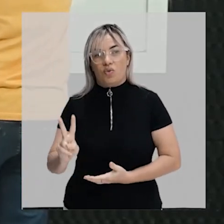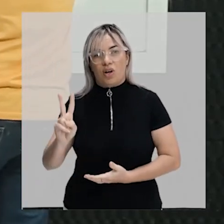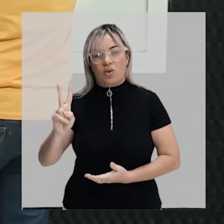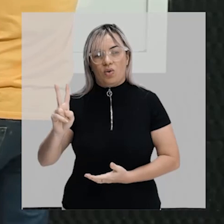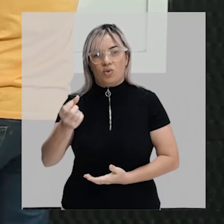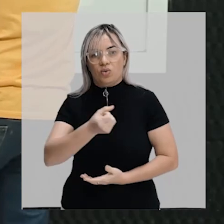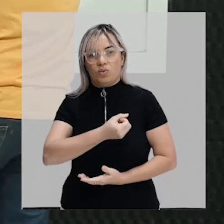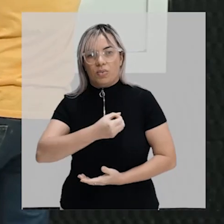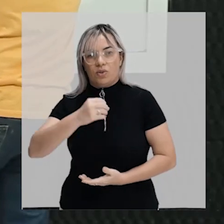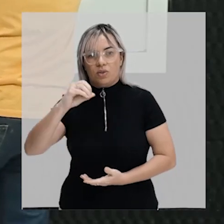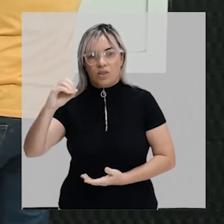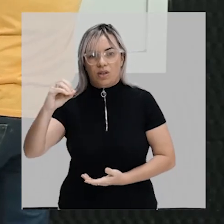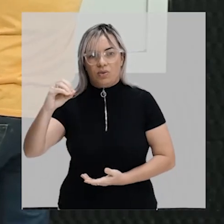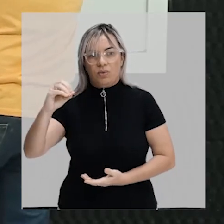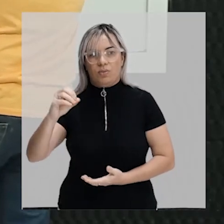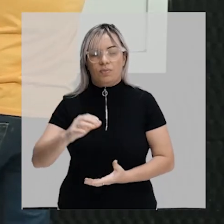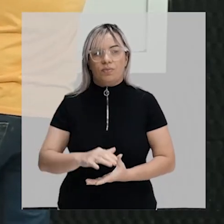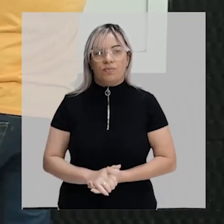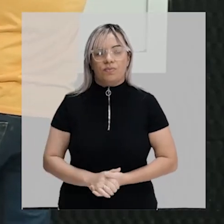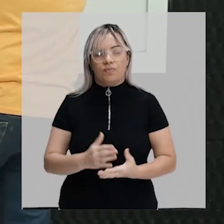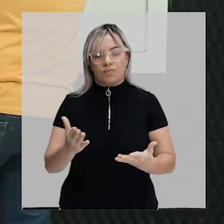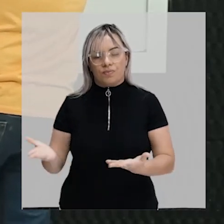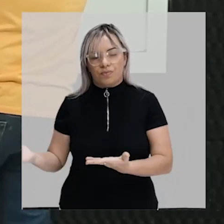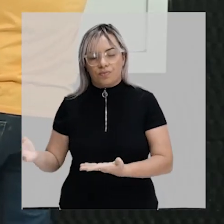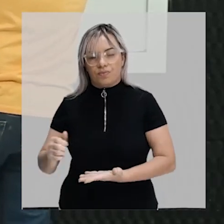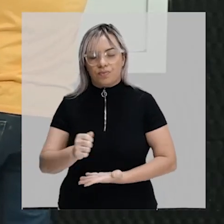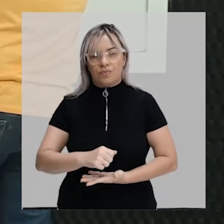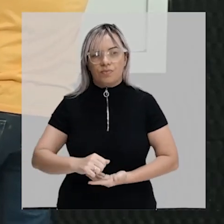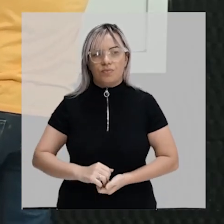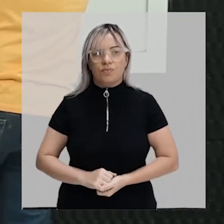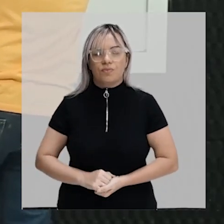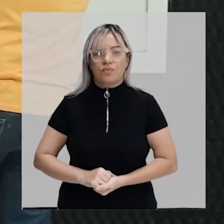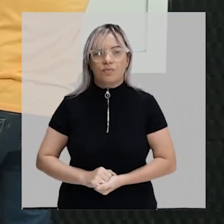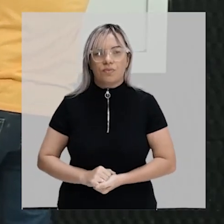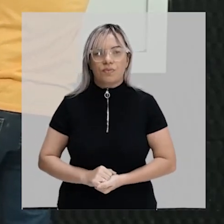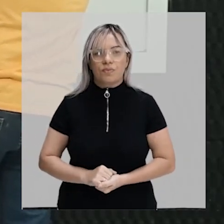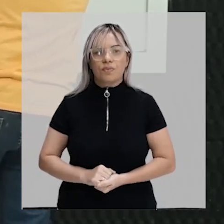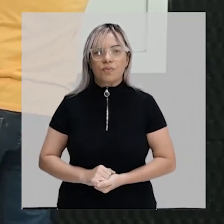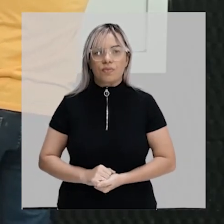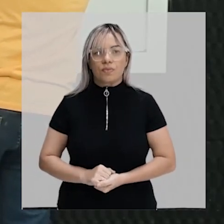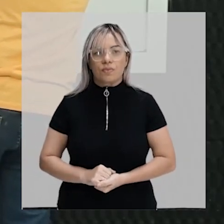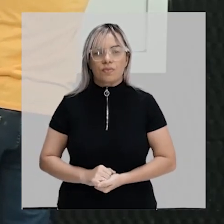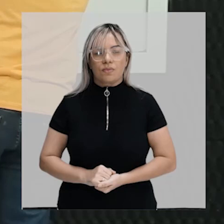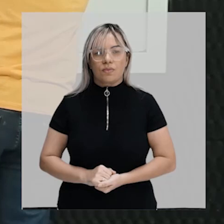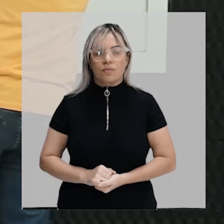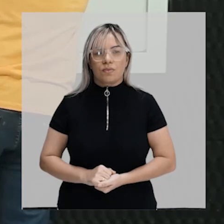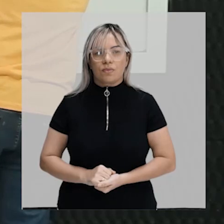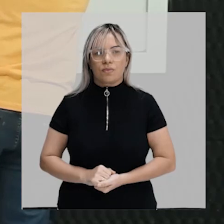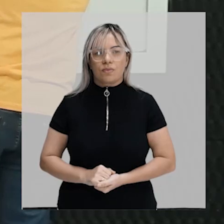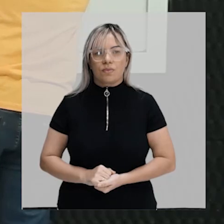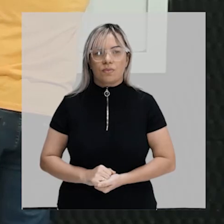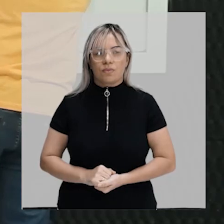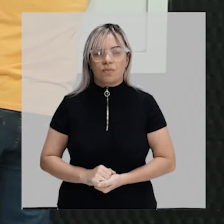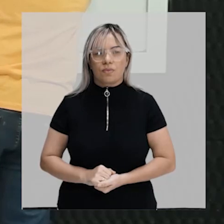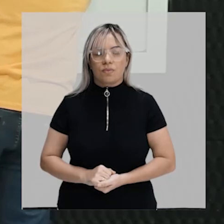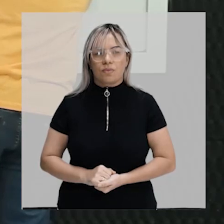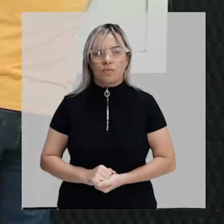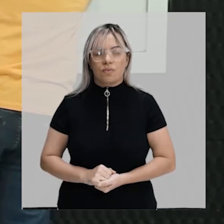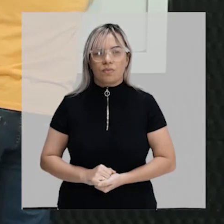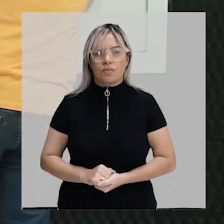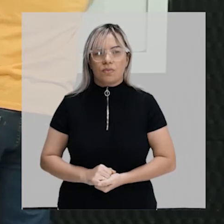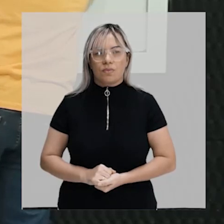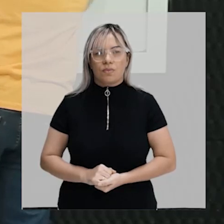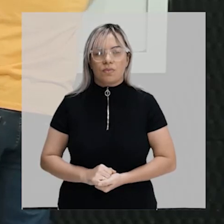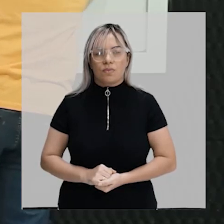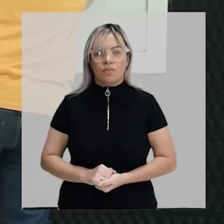os demais os demais são nulos certo aí se você